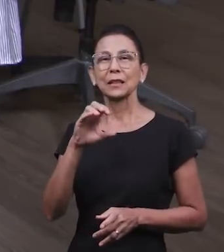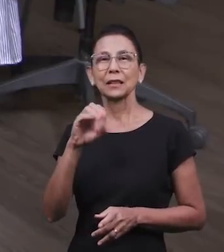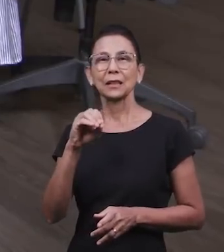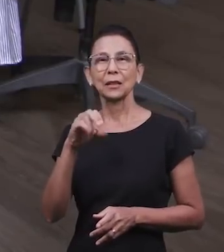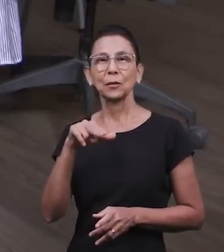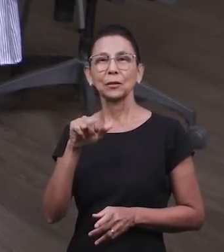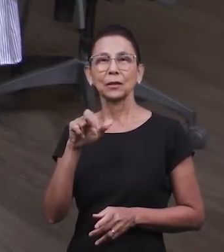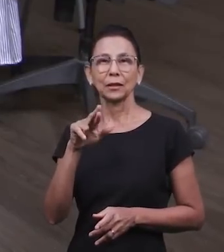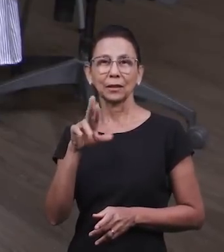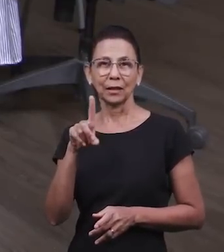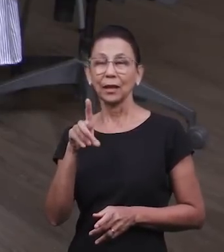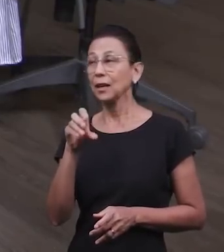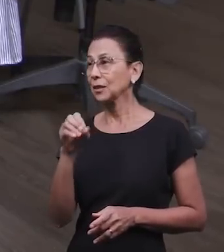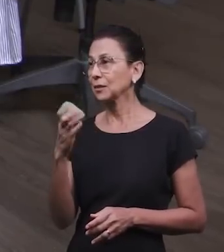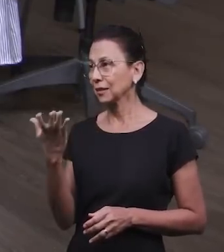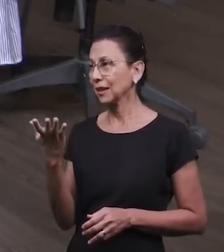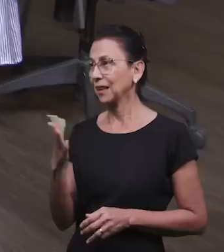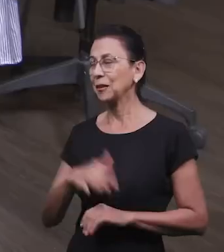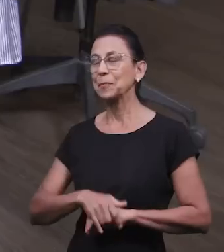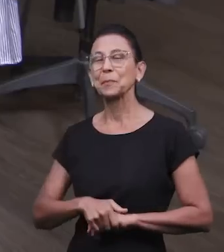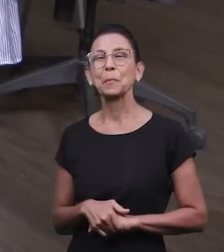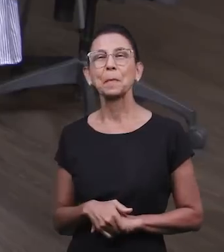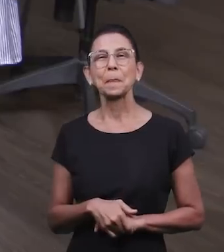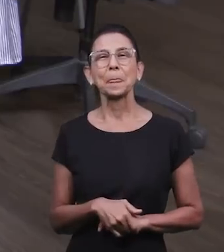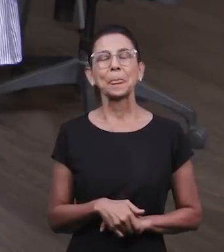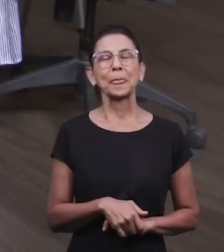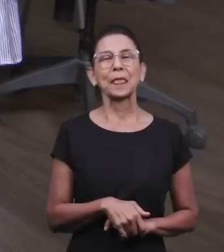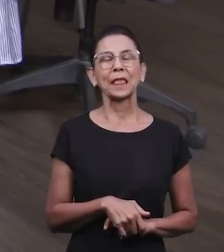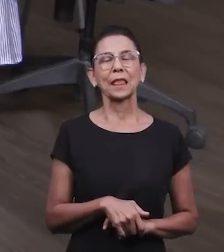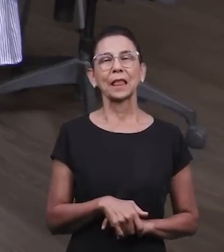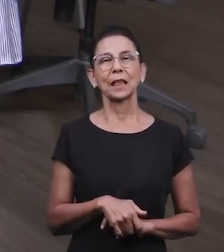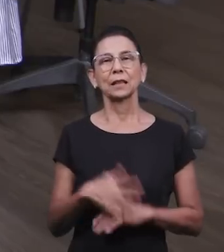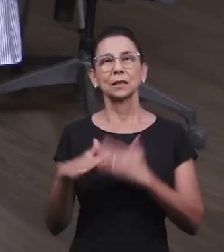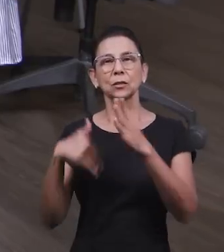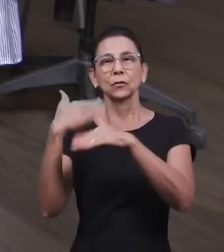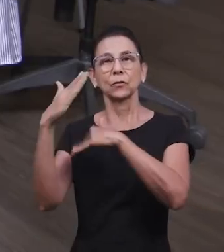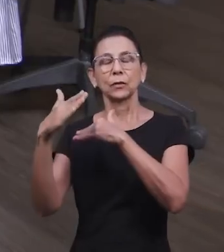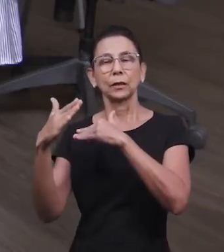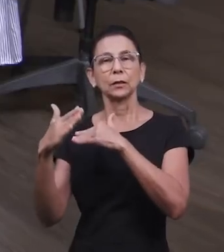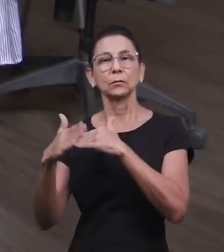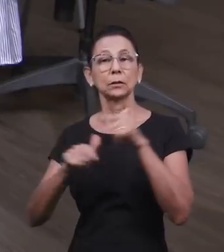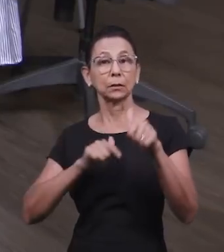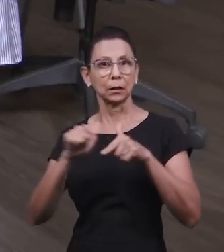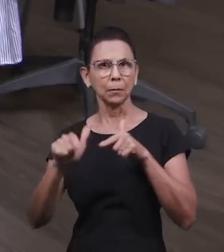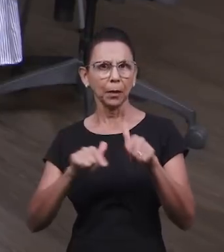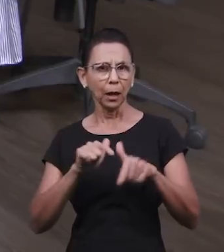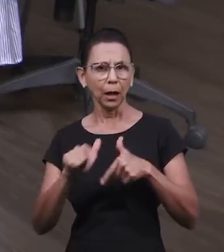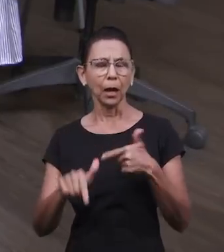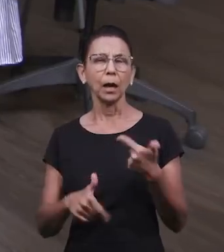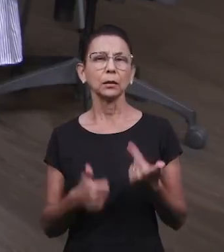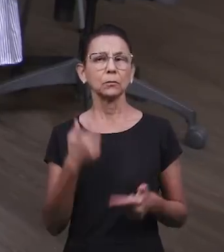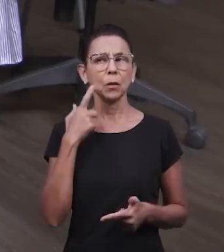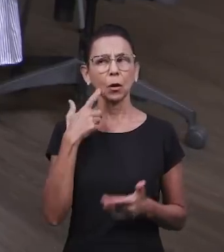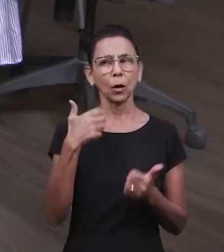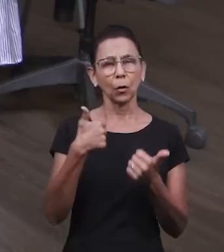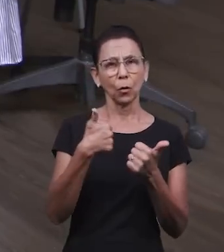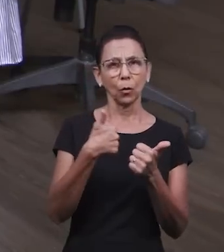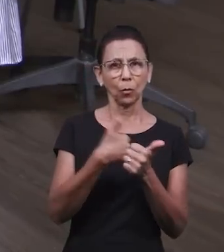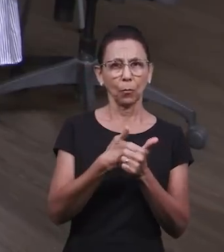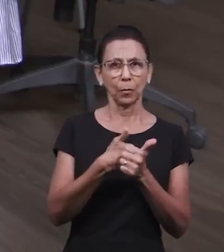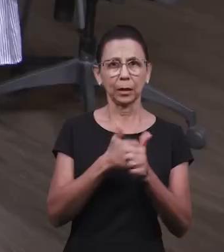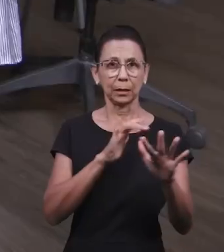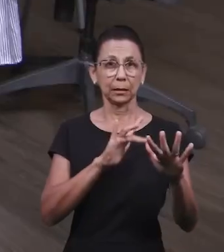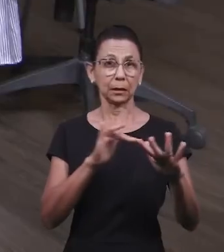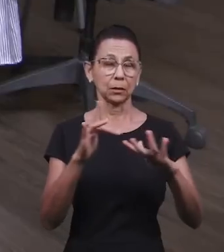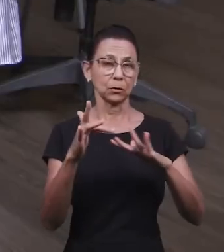aí e que está desenvolvendo esse trabalho muito intenso, a gente acompanha, inclusive pelas redes sociais, que é